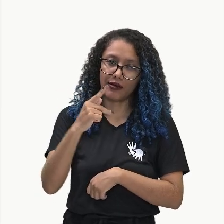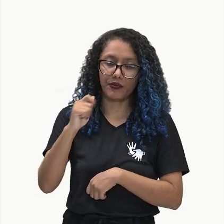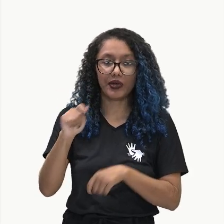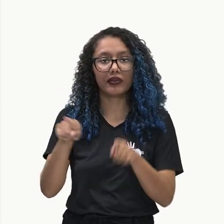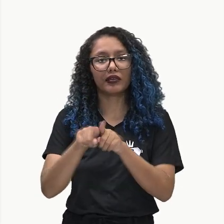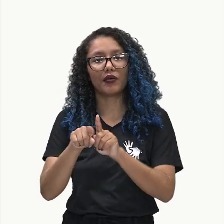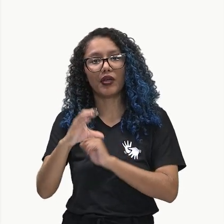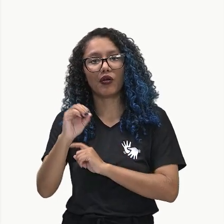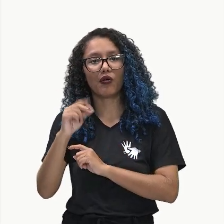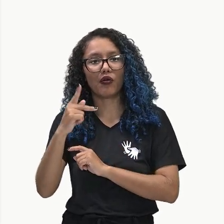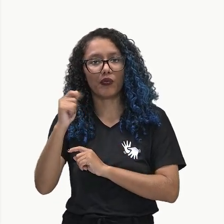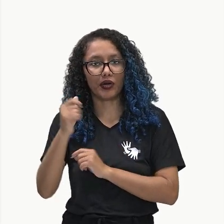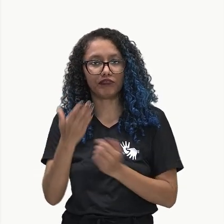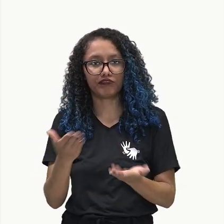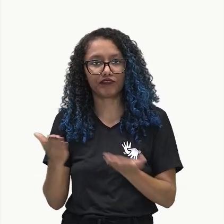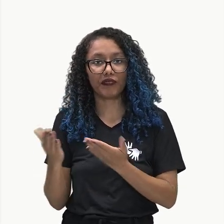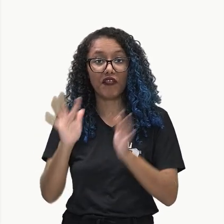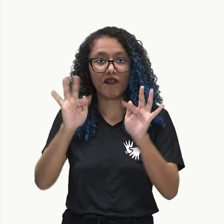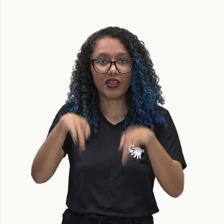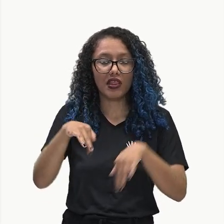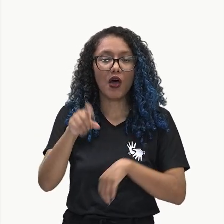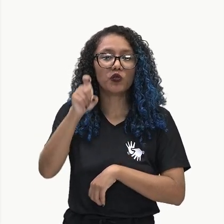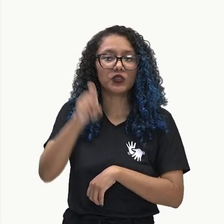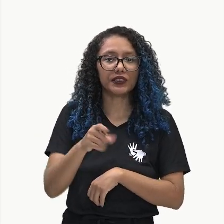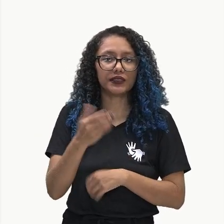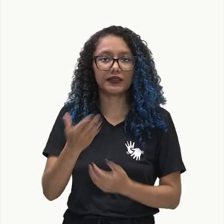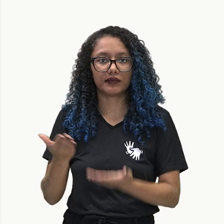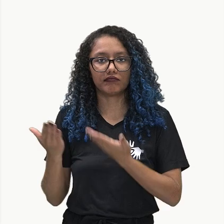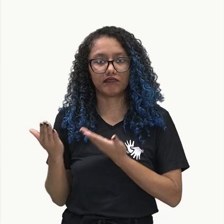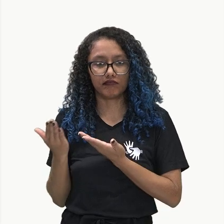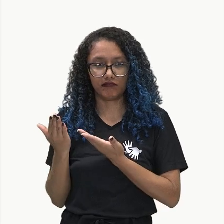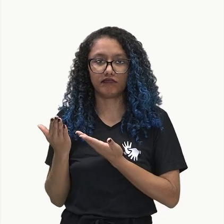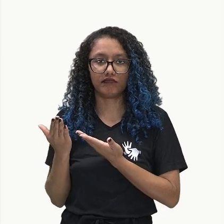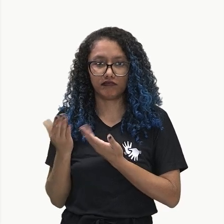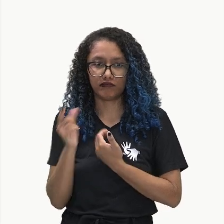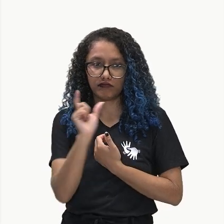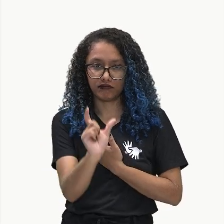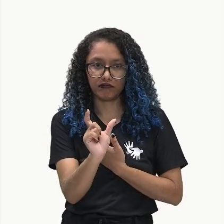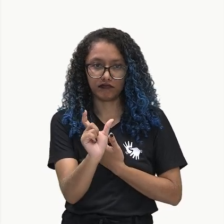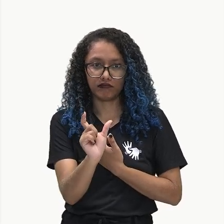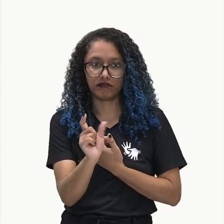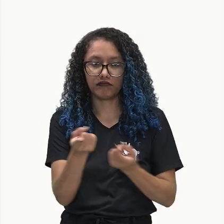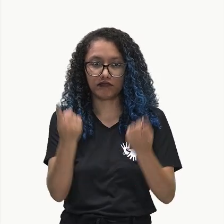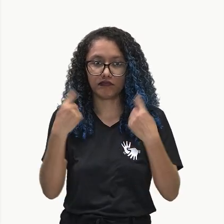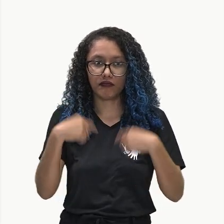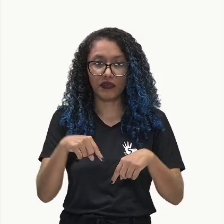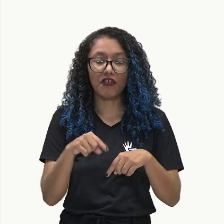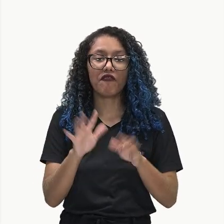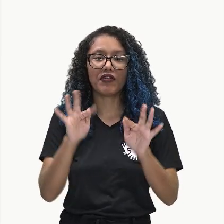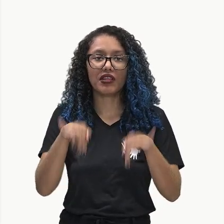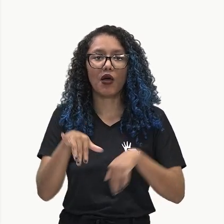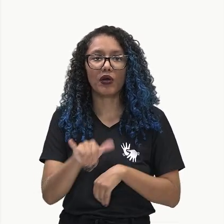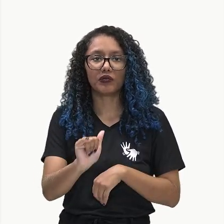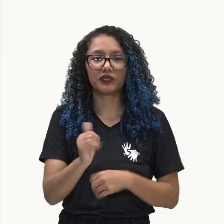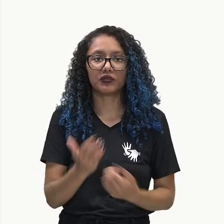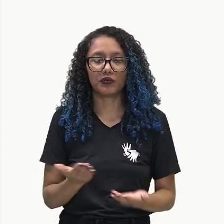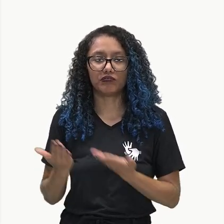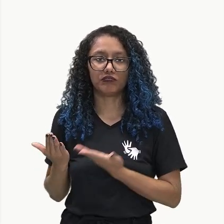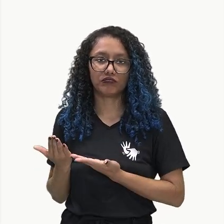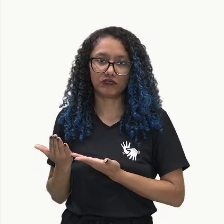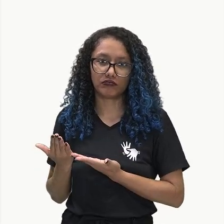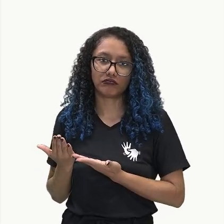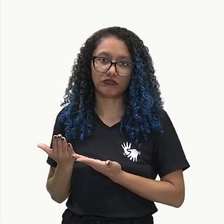ex, por exemplo, el tórax, palavras masculinas. Com la Y, el bue,